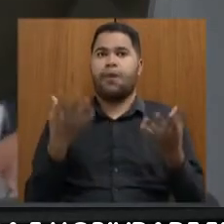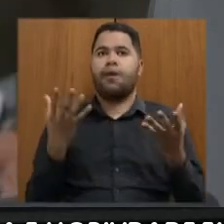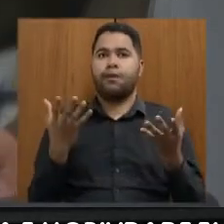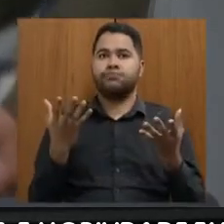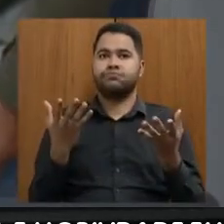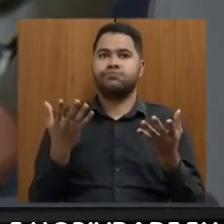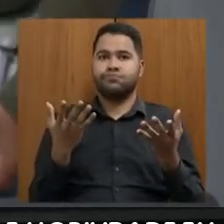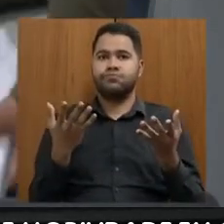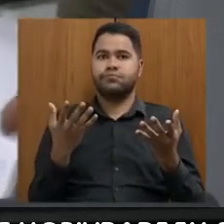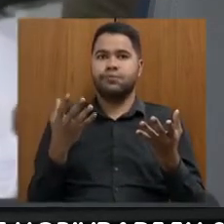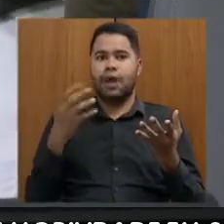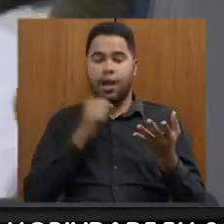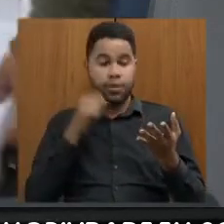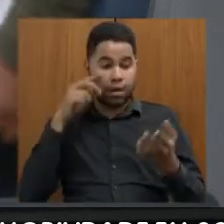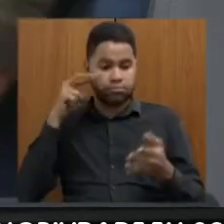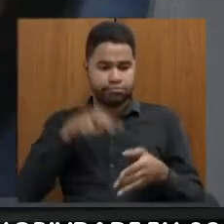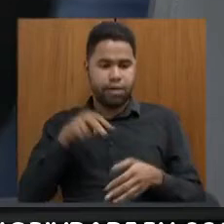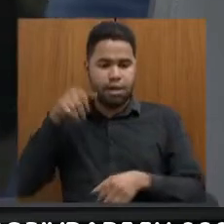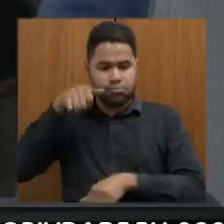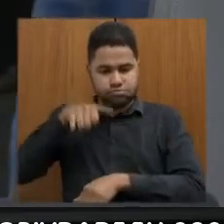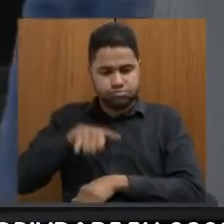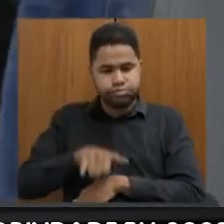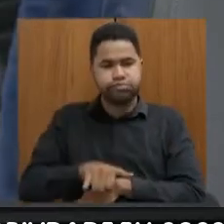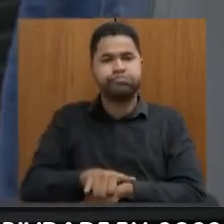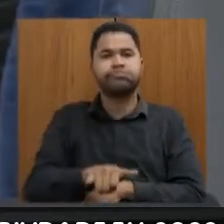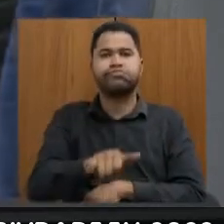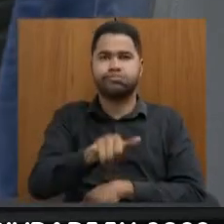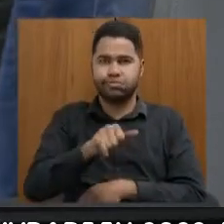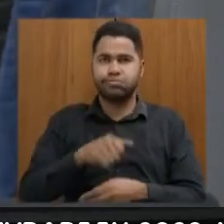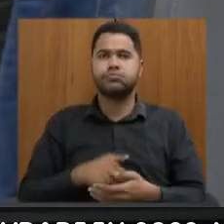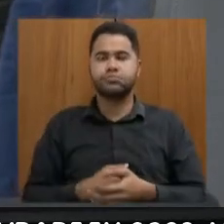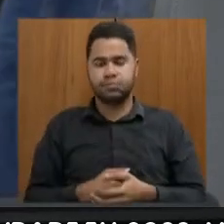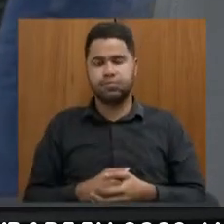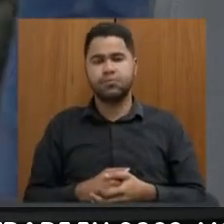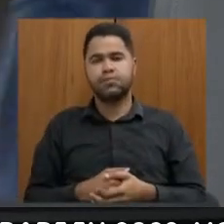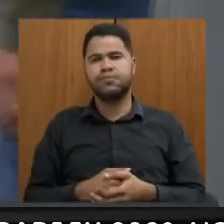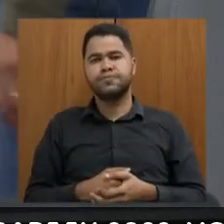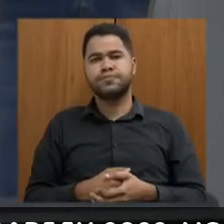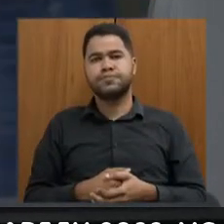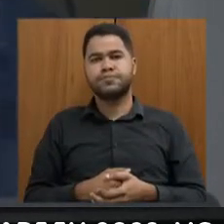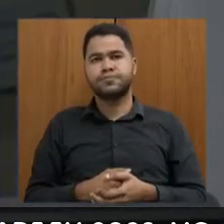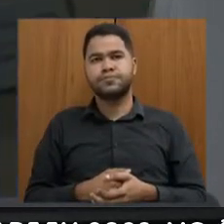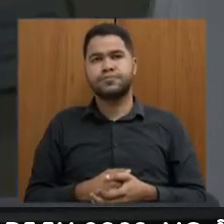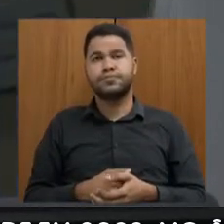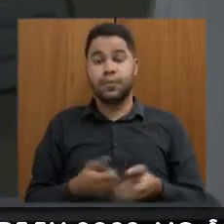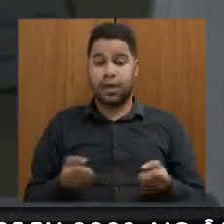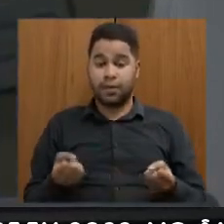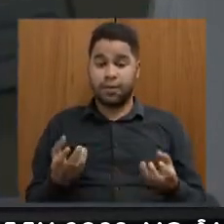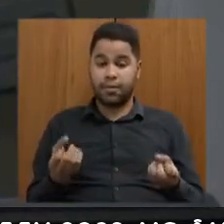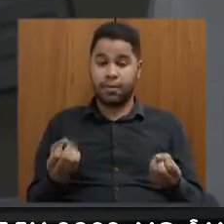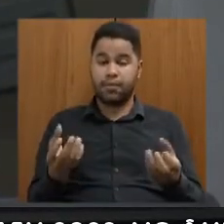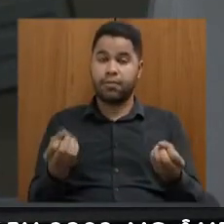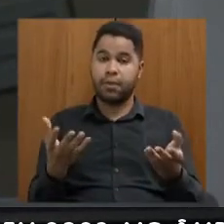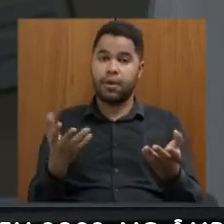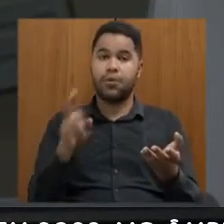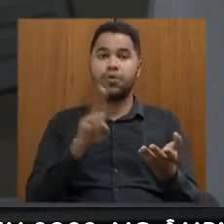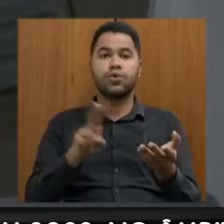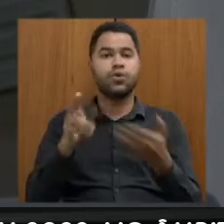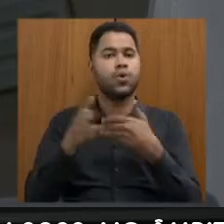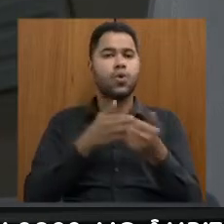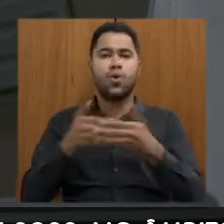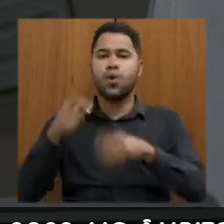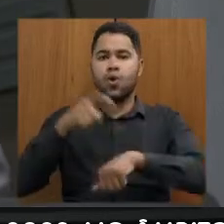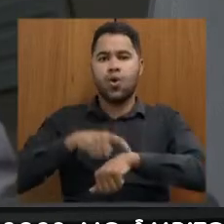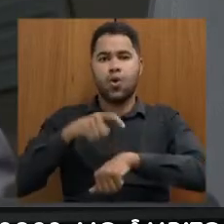utilizar esse esse esse balizamento esse iluminação noturna para ser utilizado a qualquer